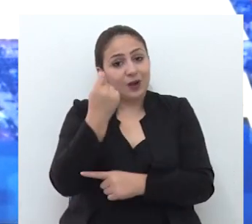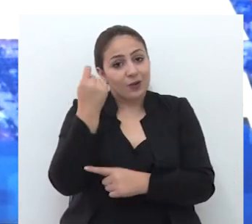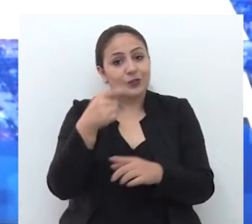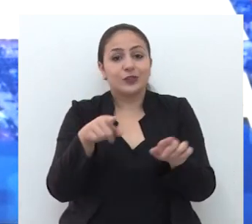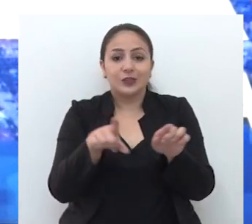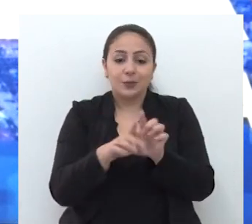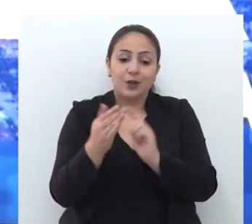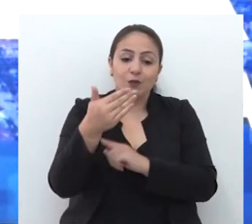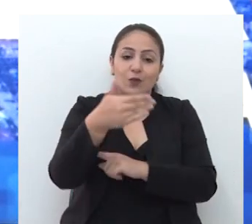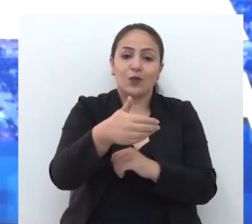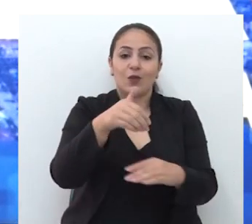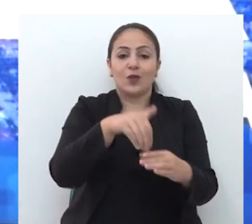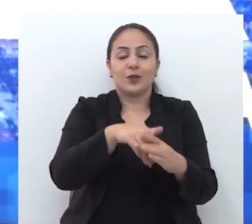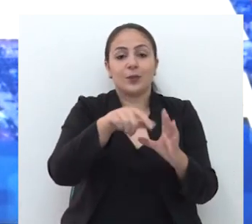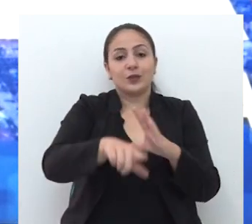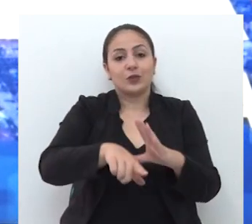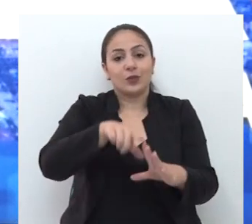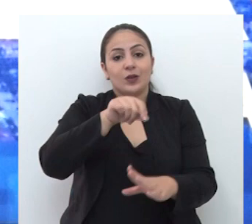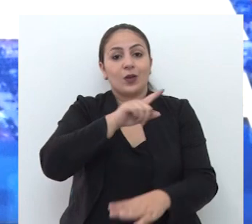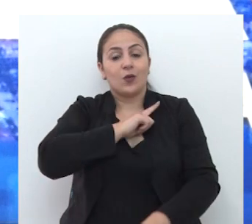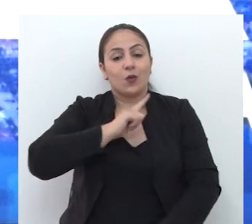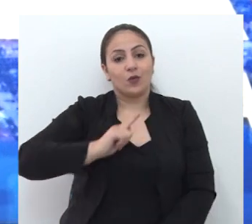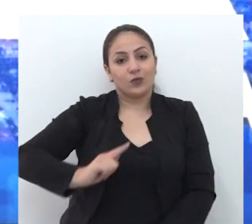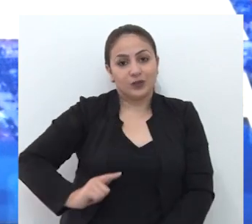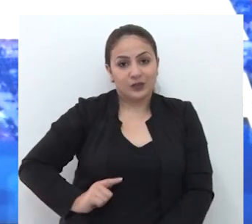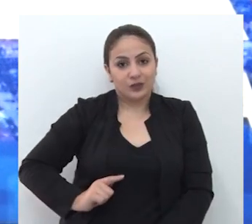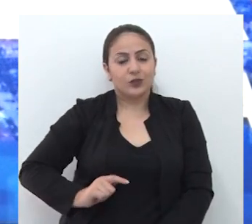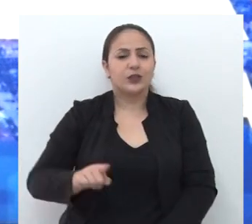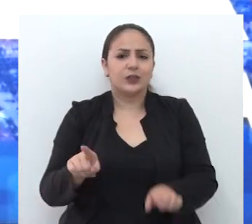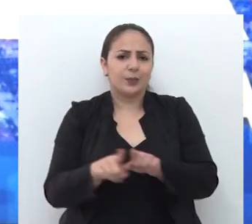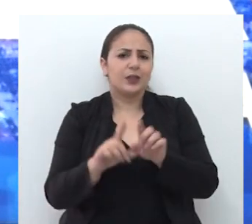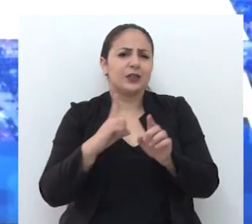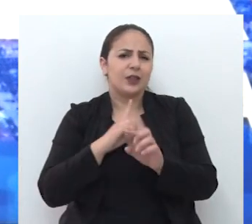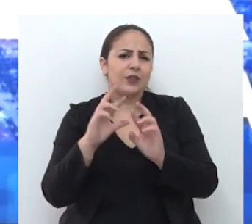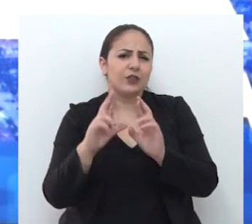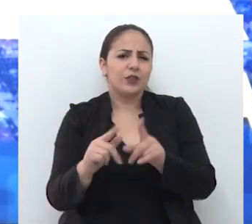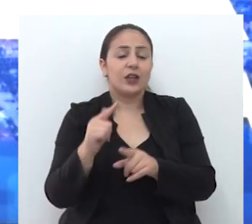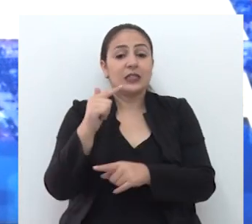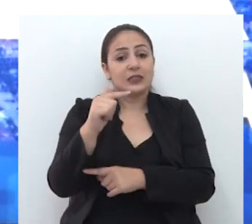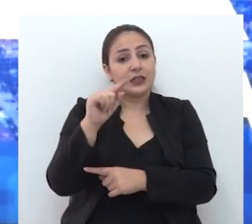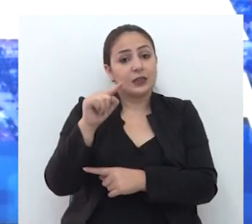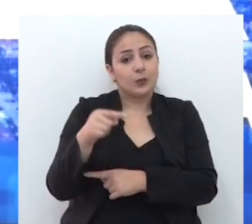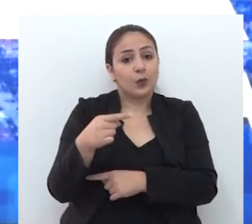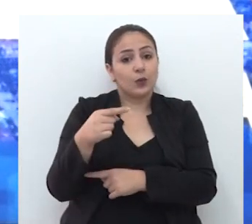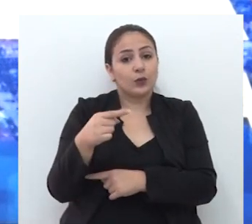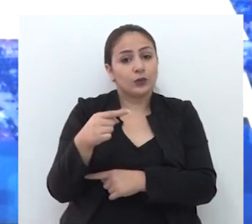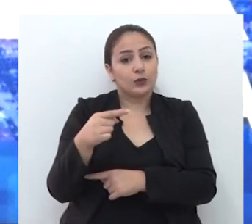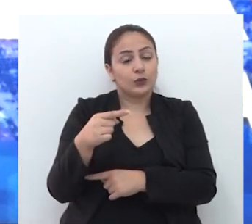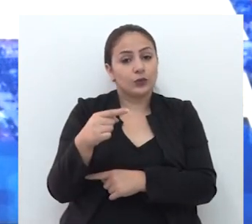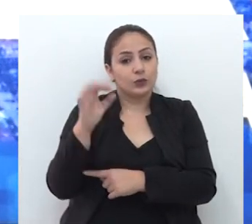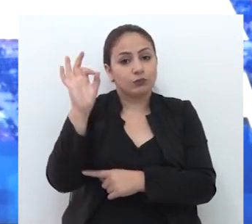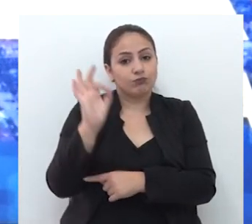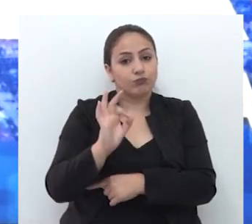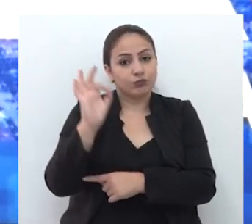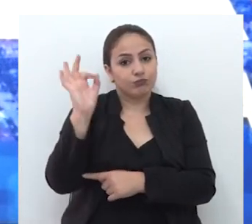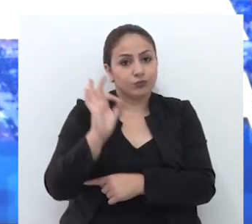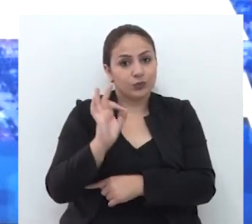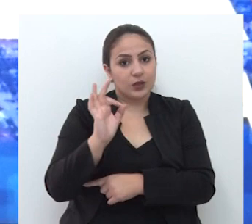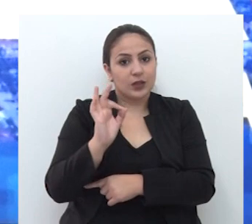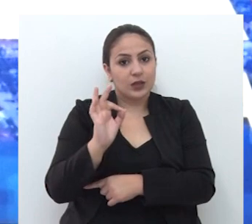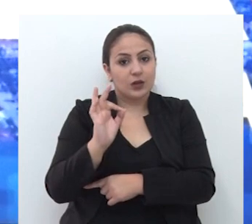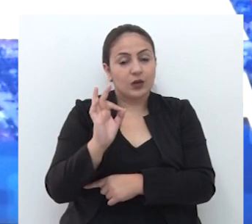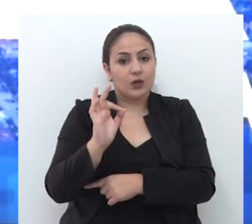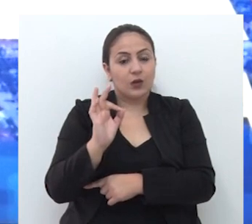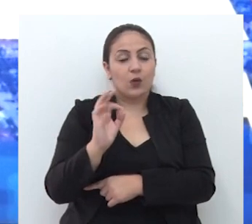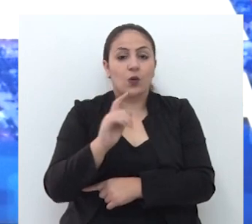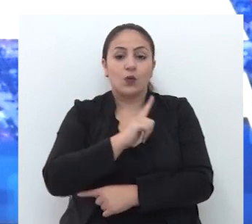gaúchos também foram às urnas para escolher o próximo governador e, com a diferença de 7 pontos percentuais, Eduardo